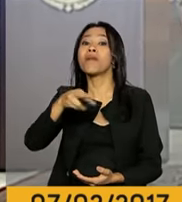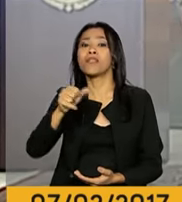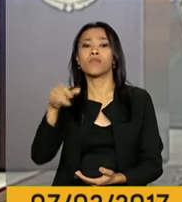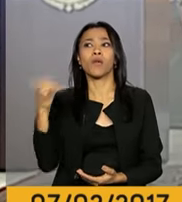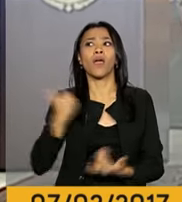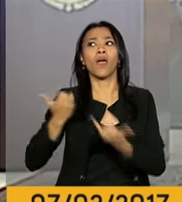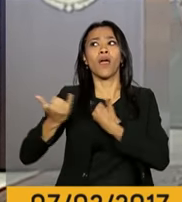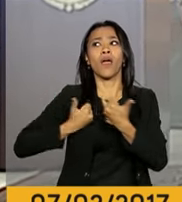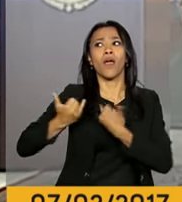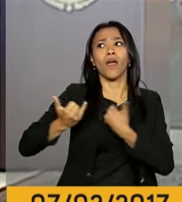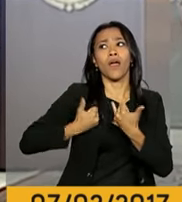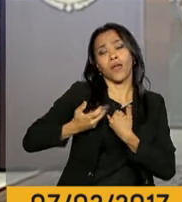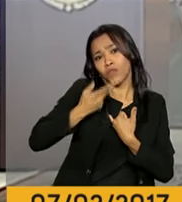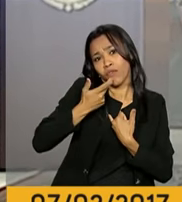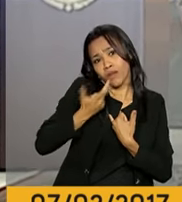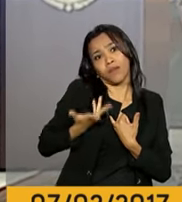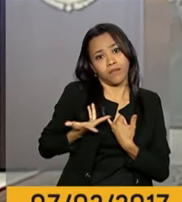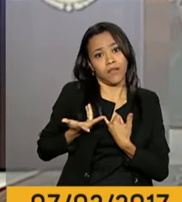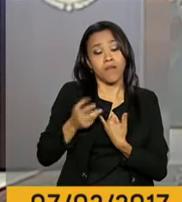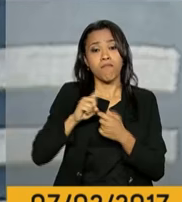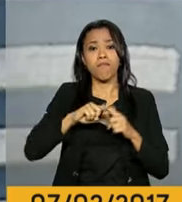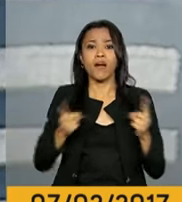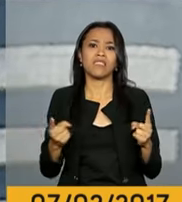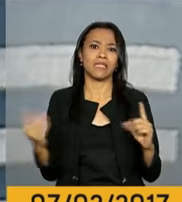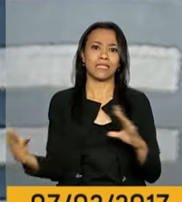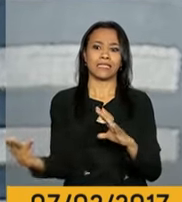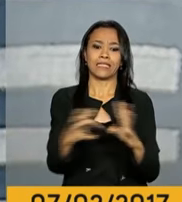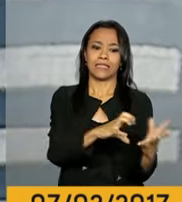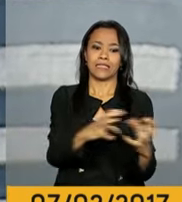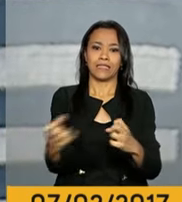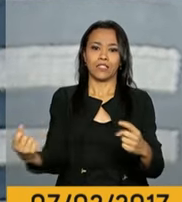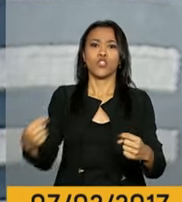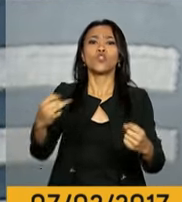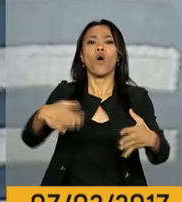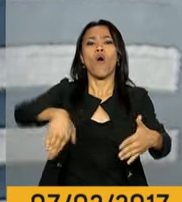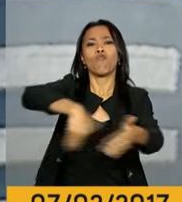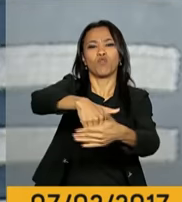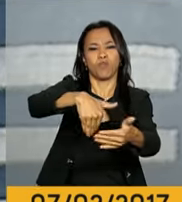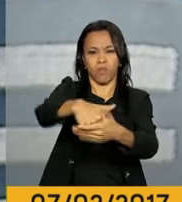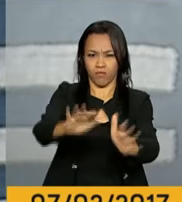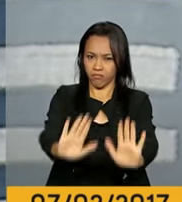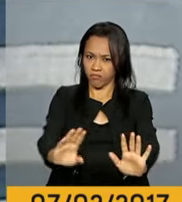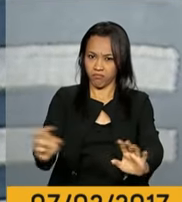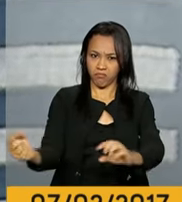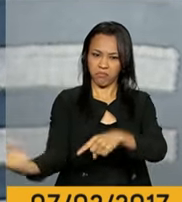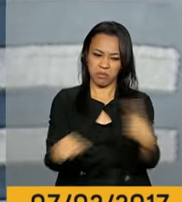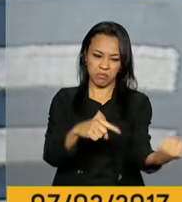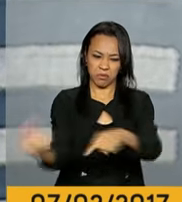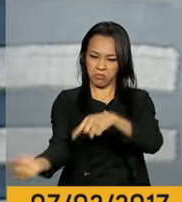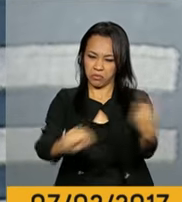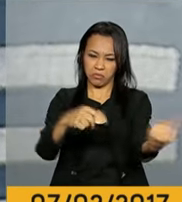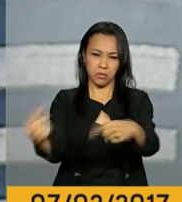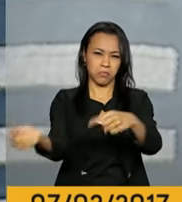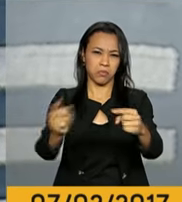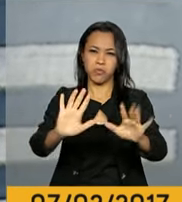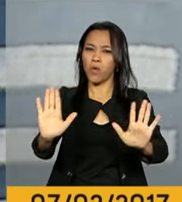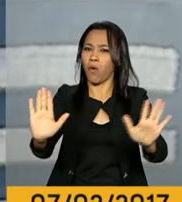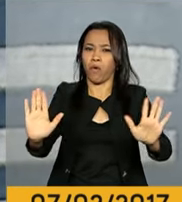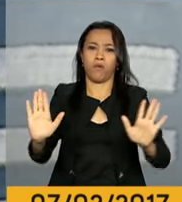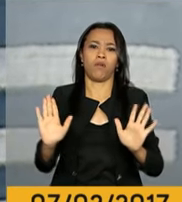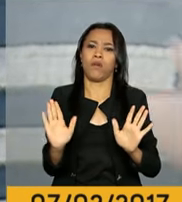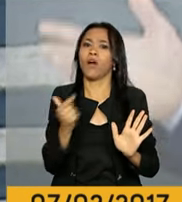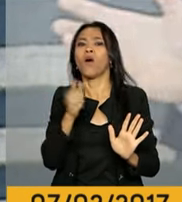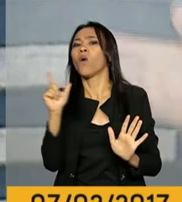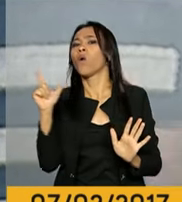Palmeiras Mas eu acredito que a rivalidade vai acontecer apenas no futebol e nó as